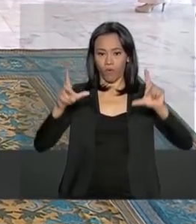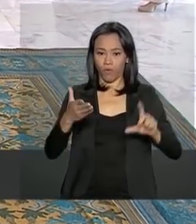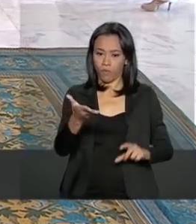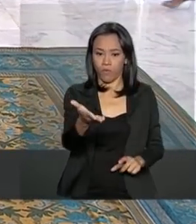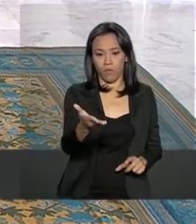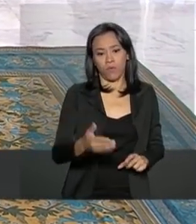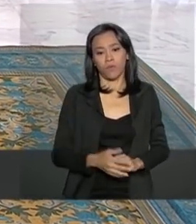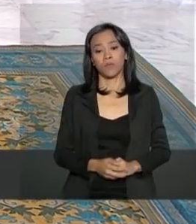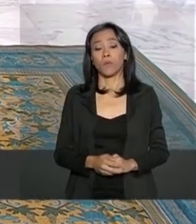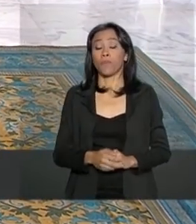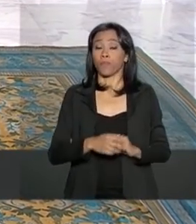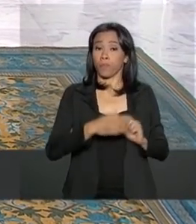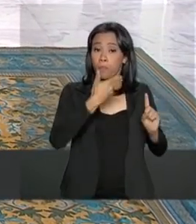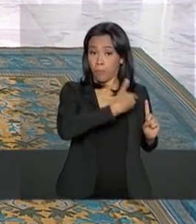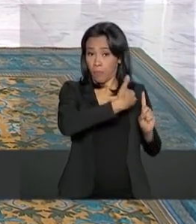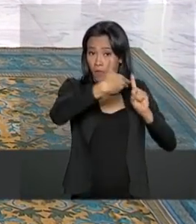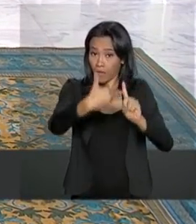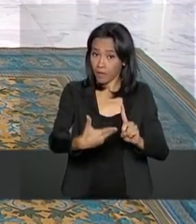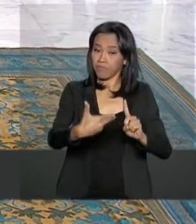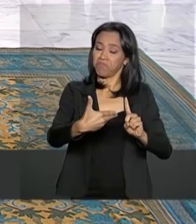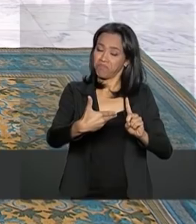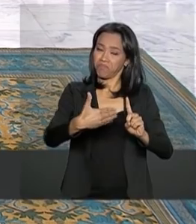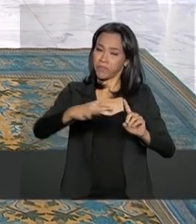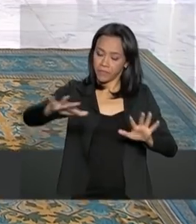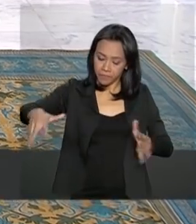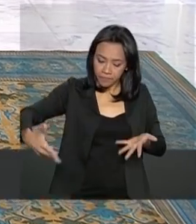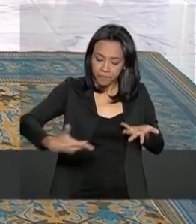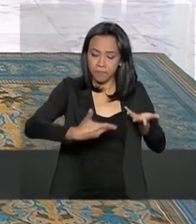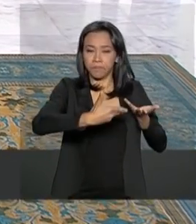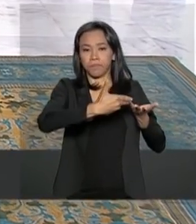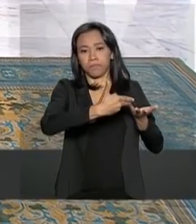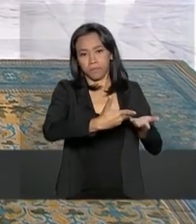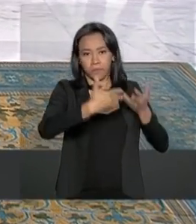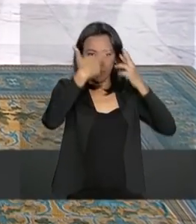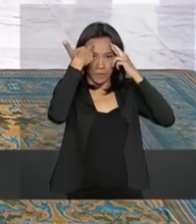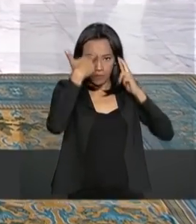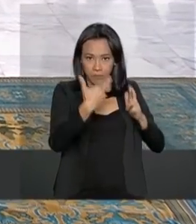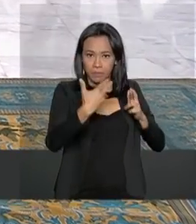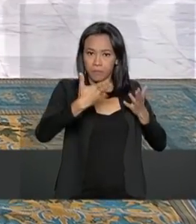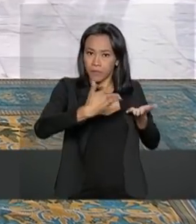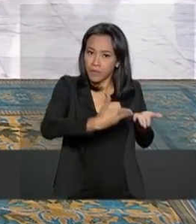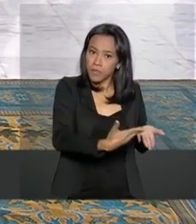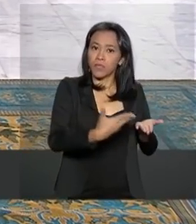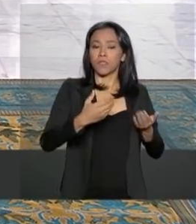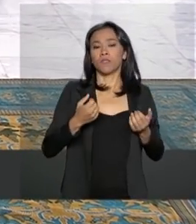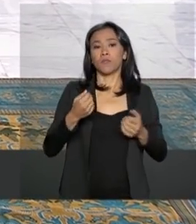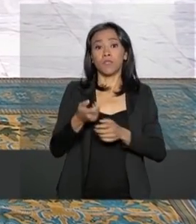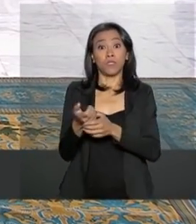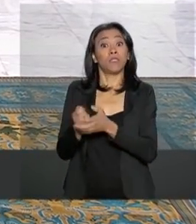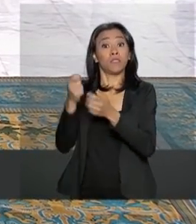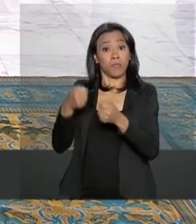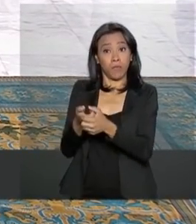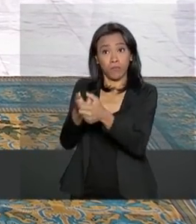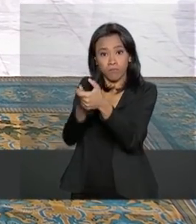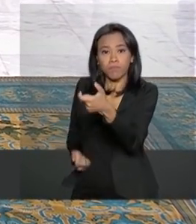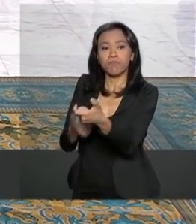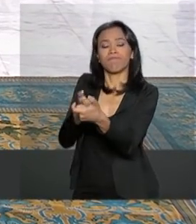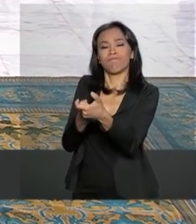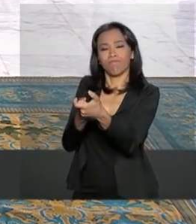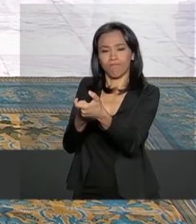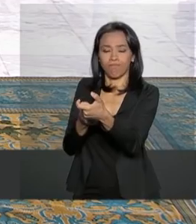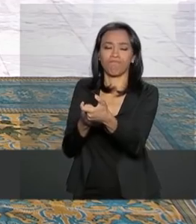Presidente Maurício Macri recebido aí com honras de chefes de Estado, recebido também com tiros de canhão.